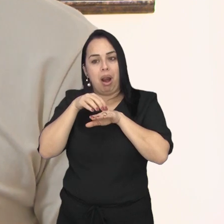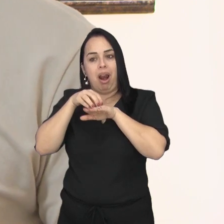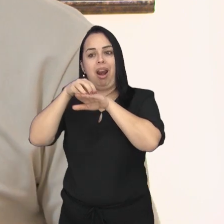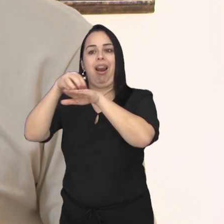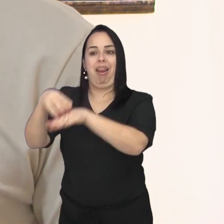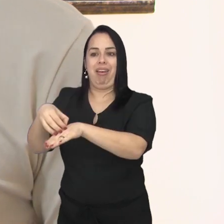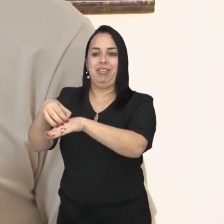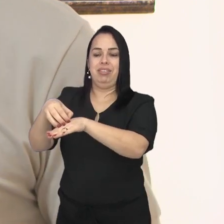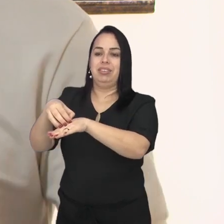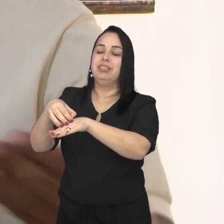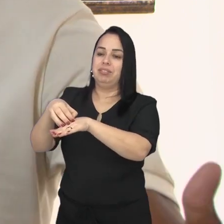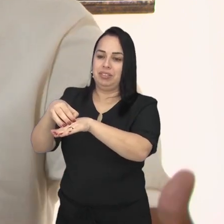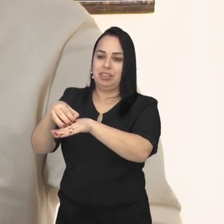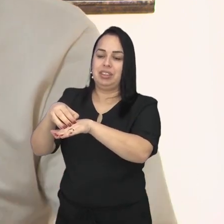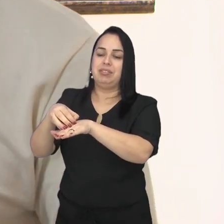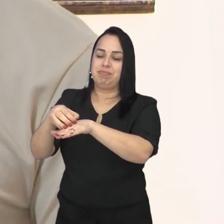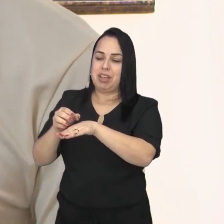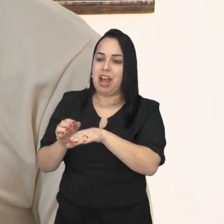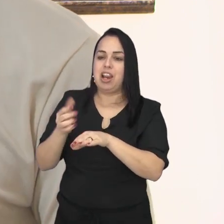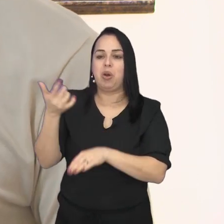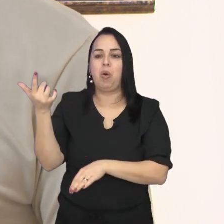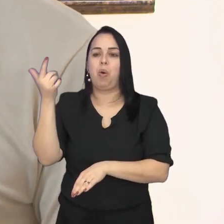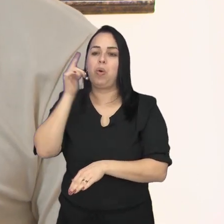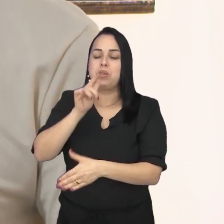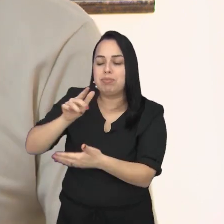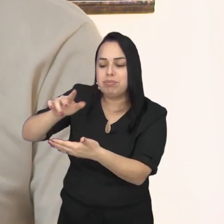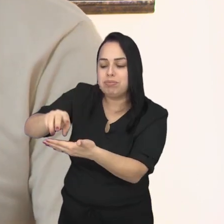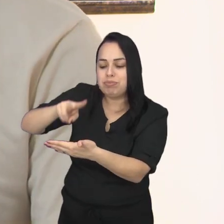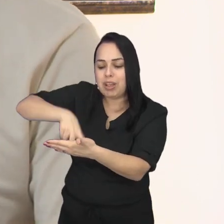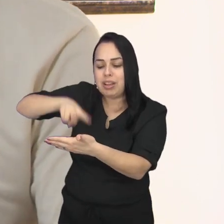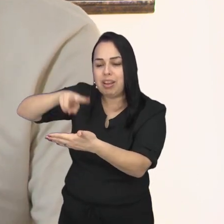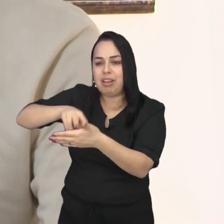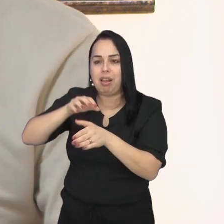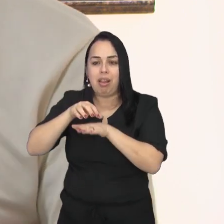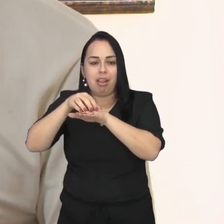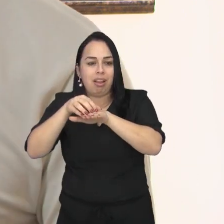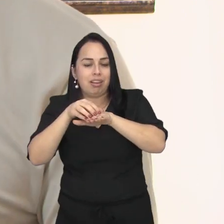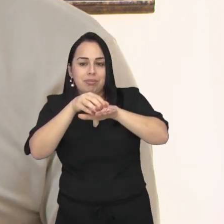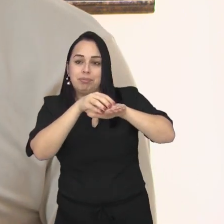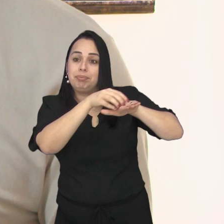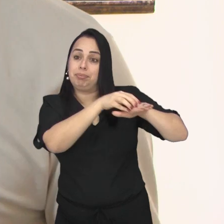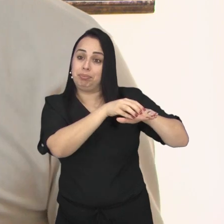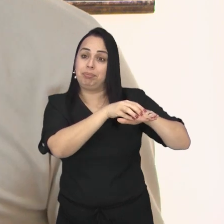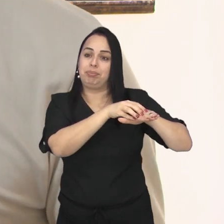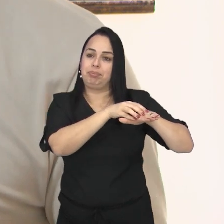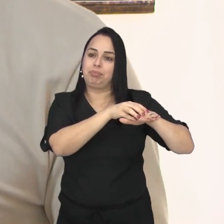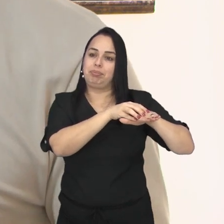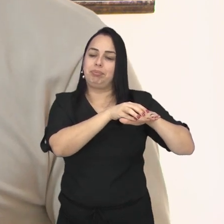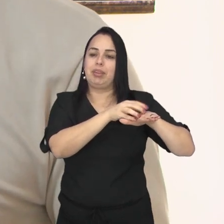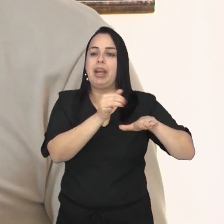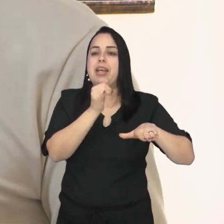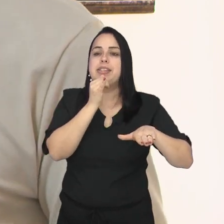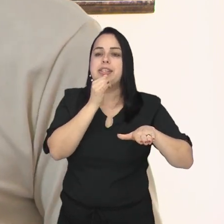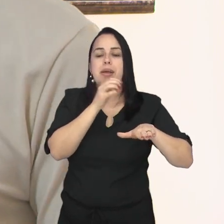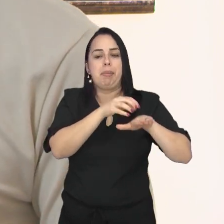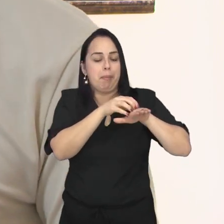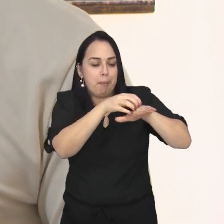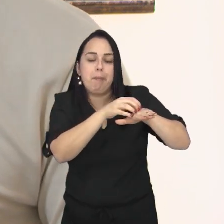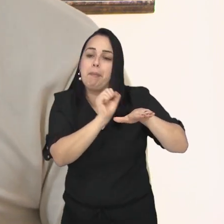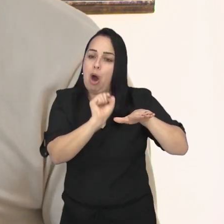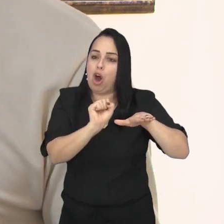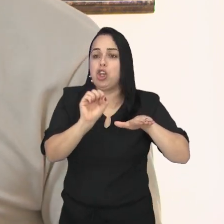biblioteca itinerante é que vá até as regiões, até as periferias, através de